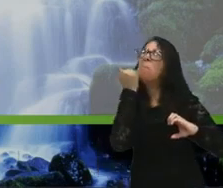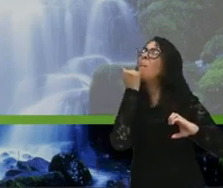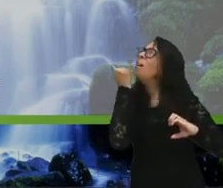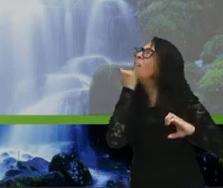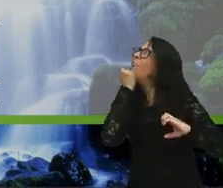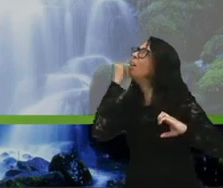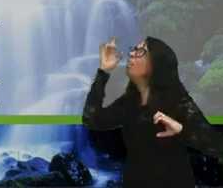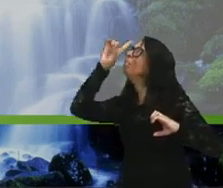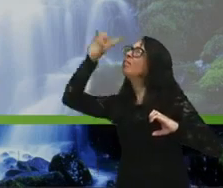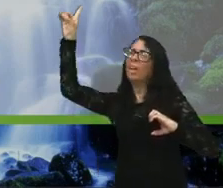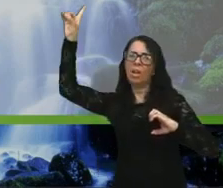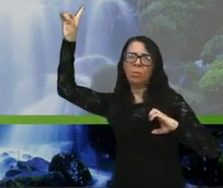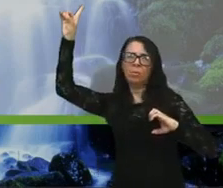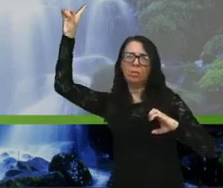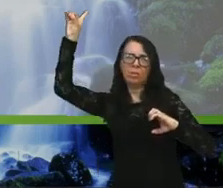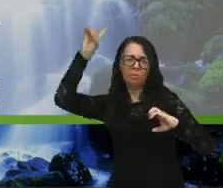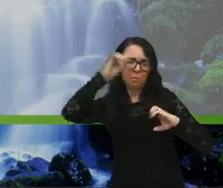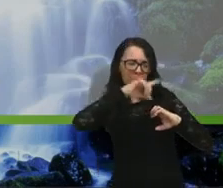seja